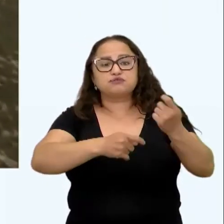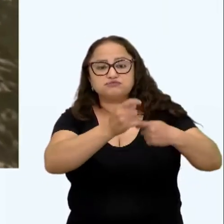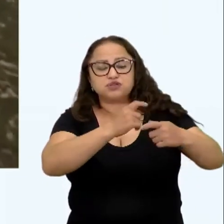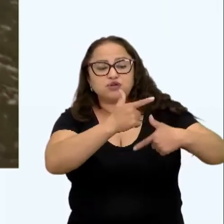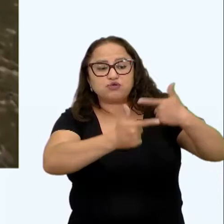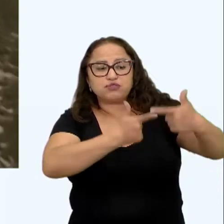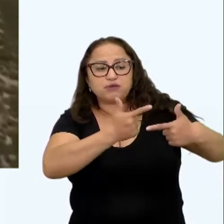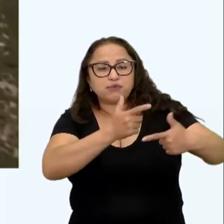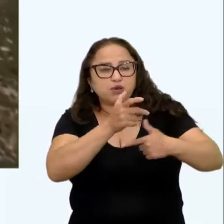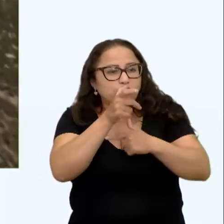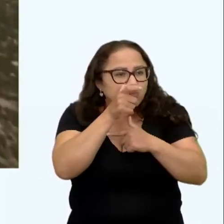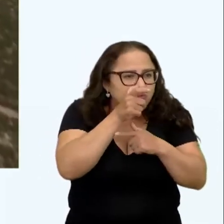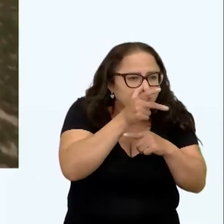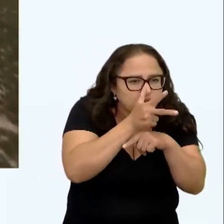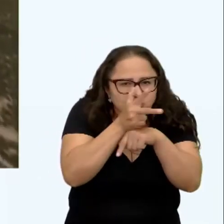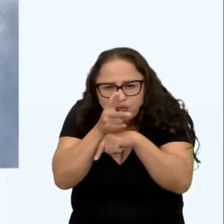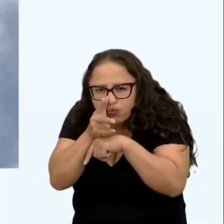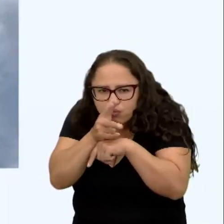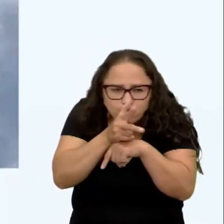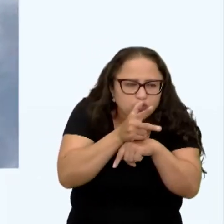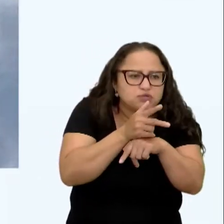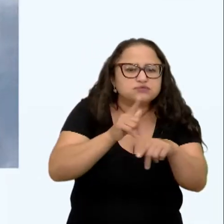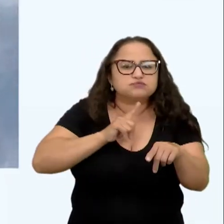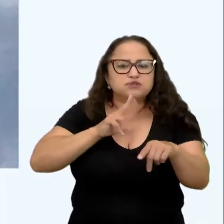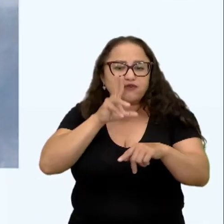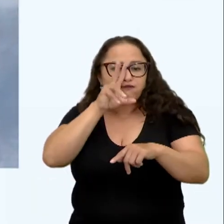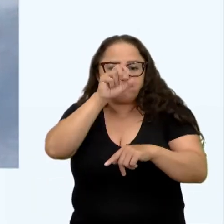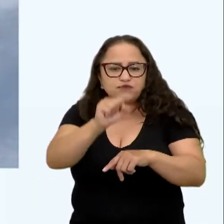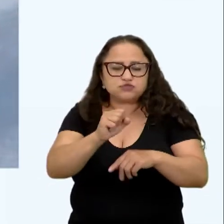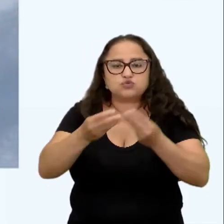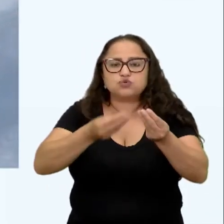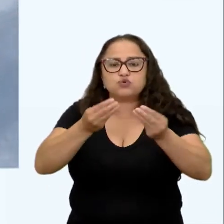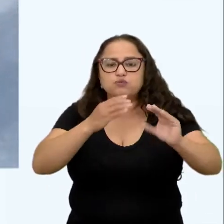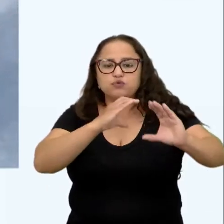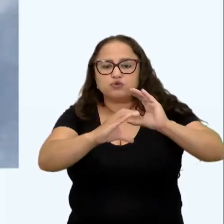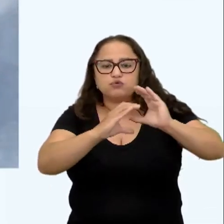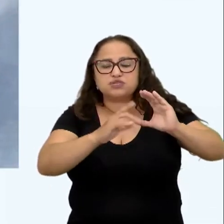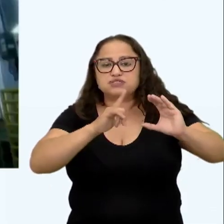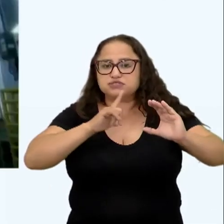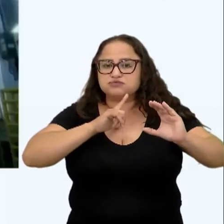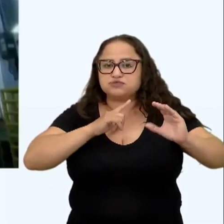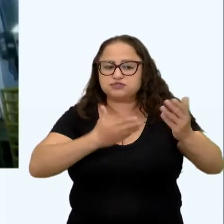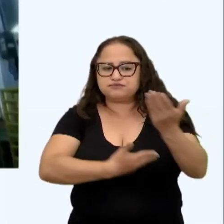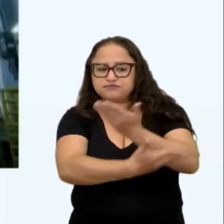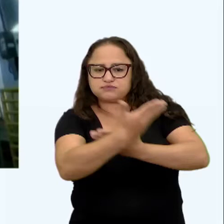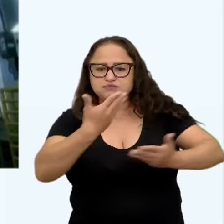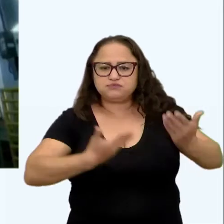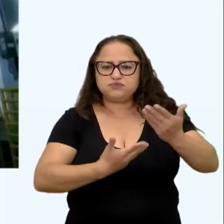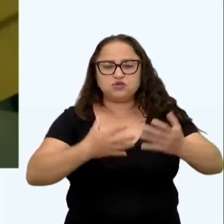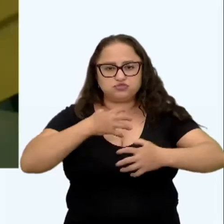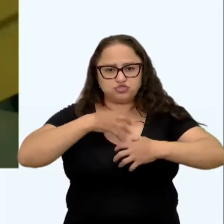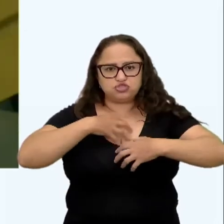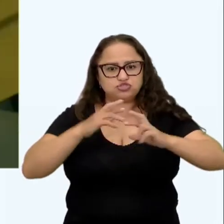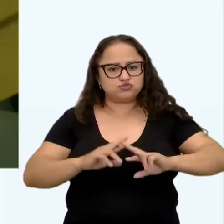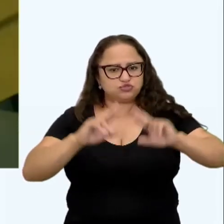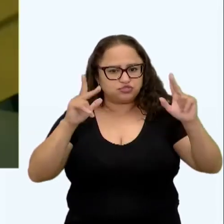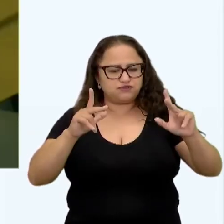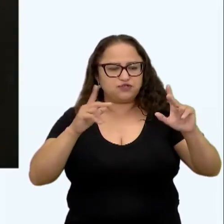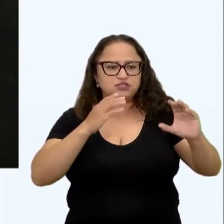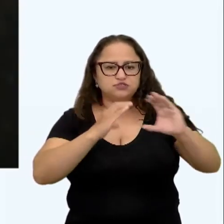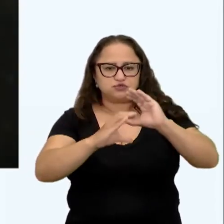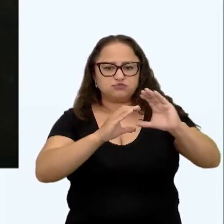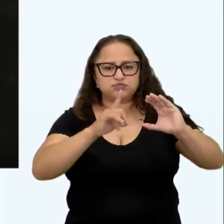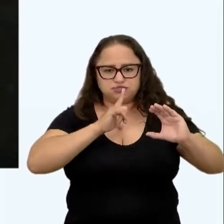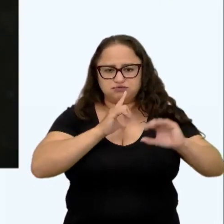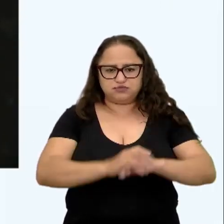de espionagem das grandes potências. Como é feita a troca de mensagens com esses satélites? Há várias maneiras de se estabelecer a